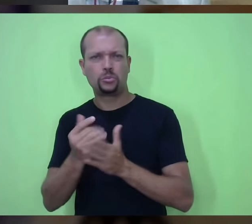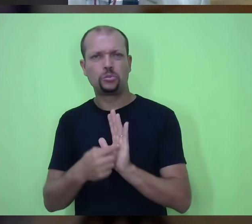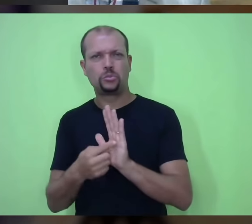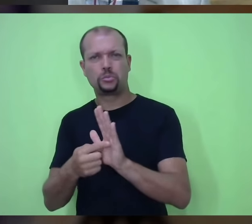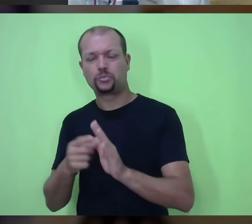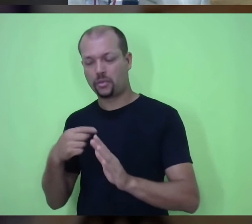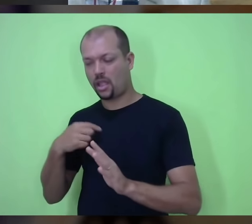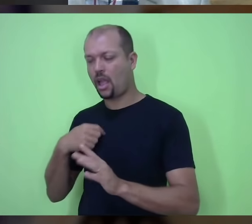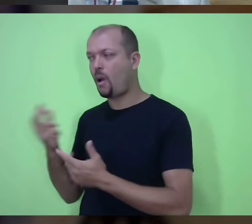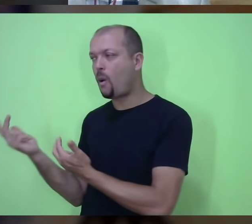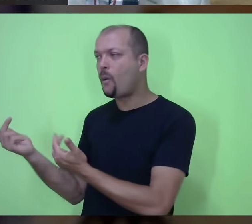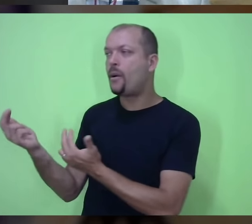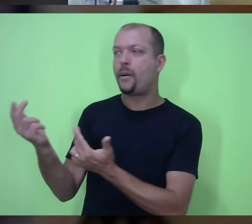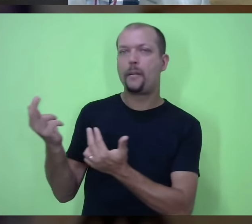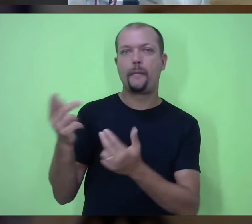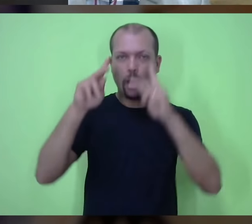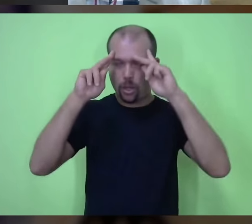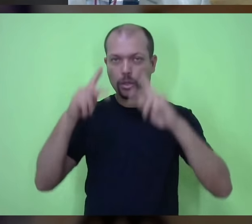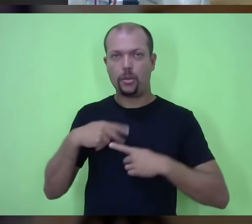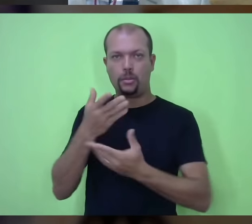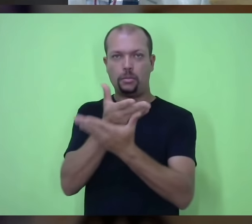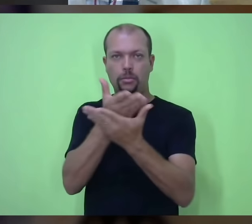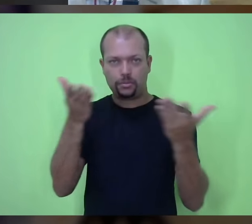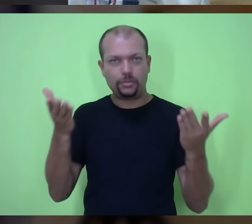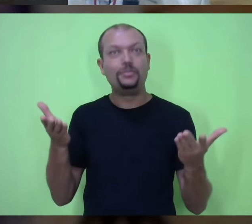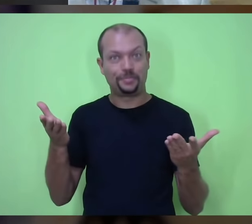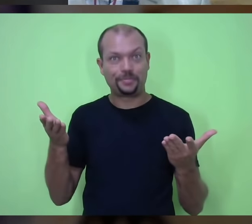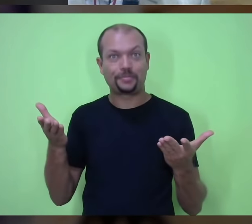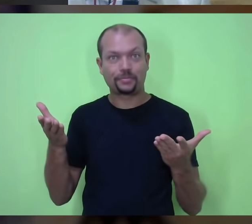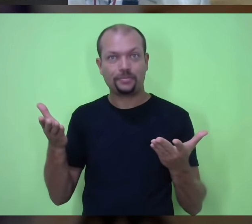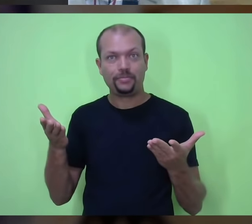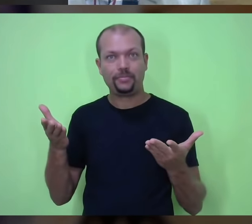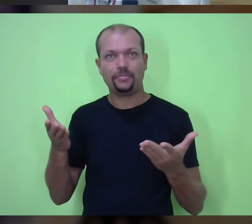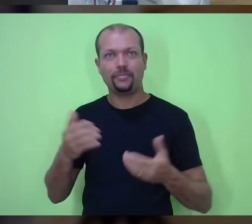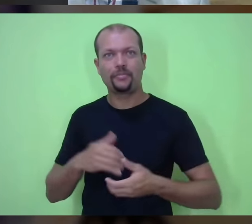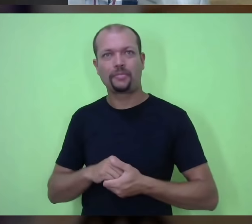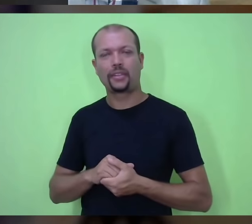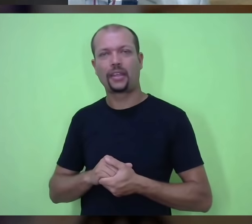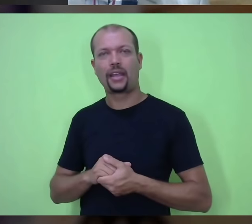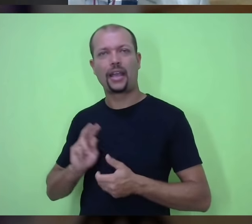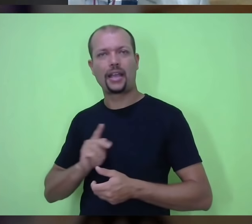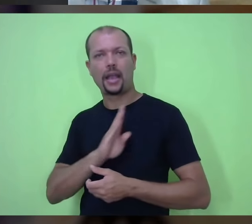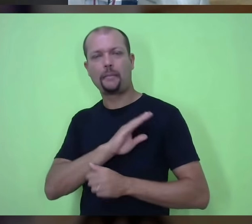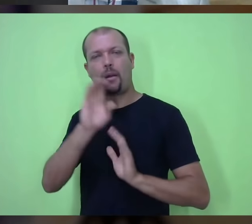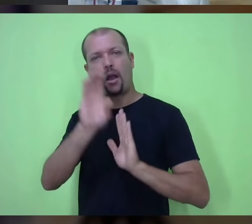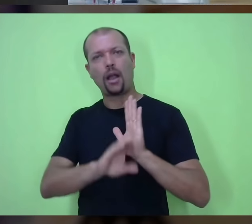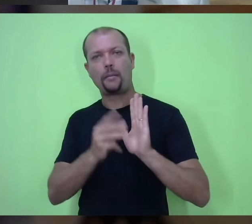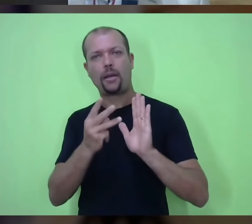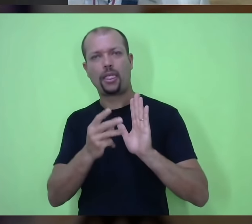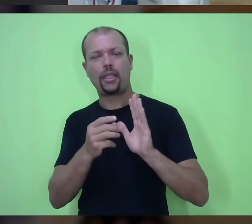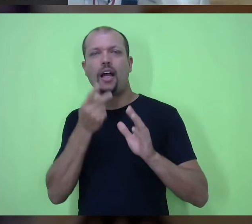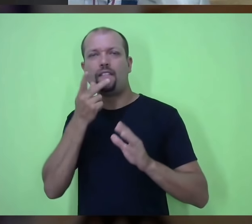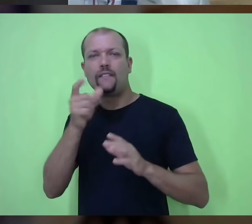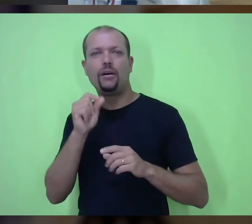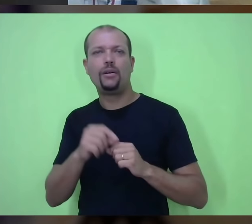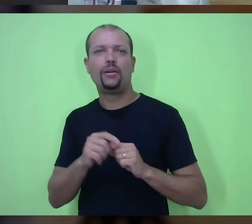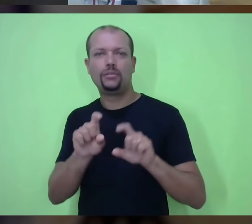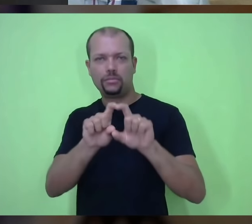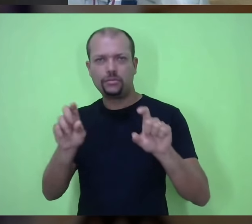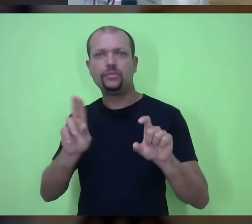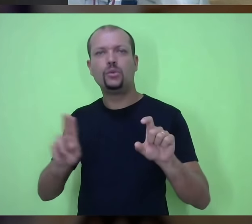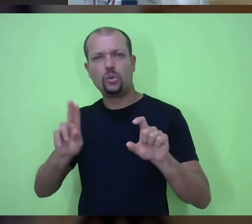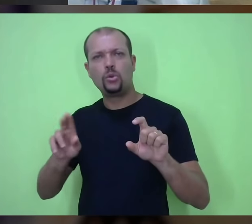se apresenta como irmão da humanidade, o autor do livro de Hebreus, a partir do capítulo 3, ele começa a usar a